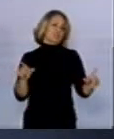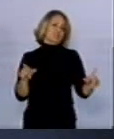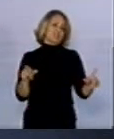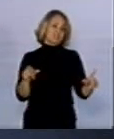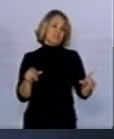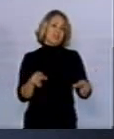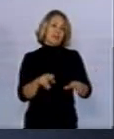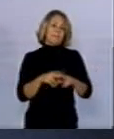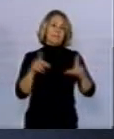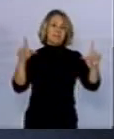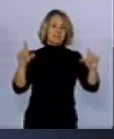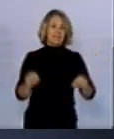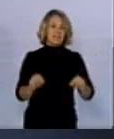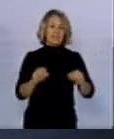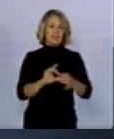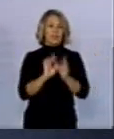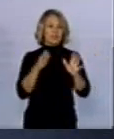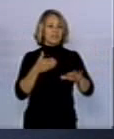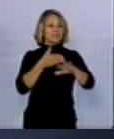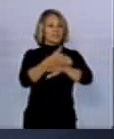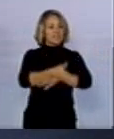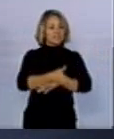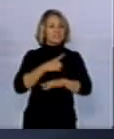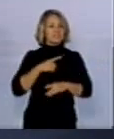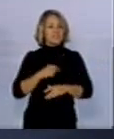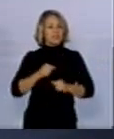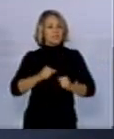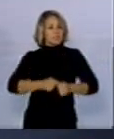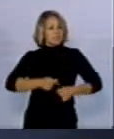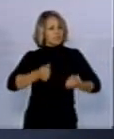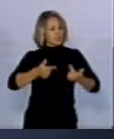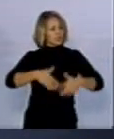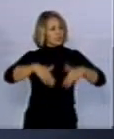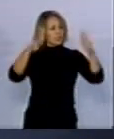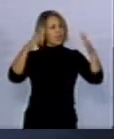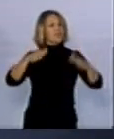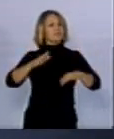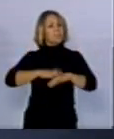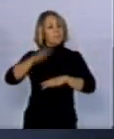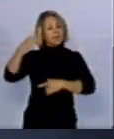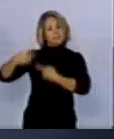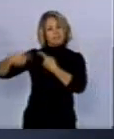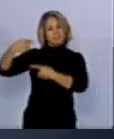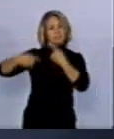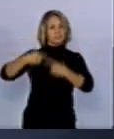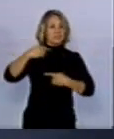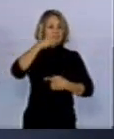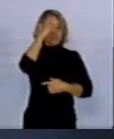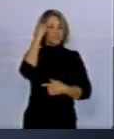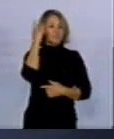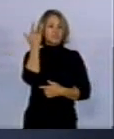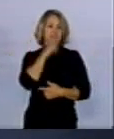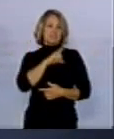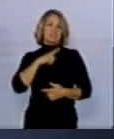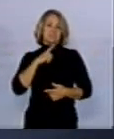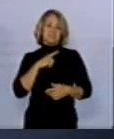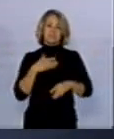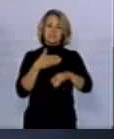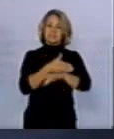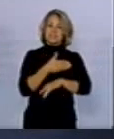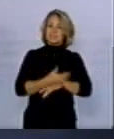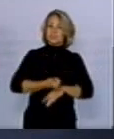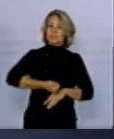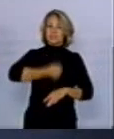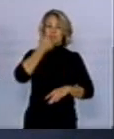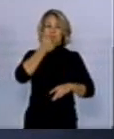em síntese, a livre entrada aumenta investimentos, aumenta a competição, os consumidores se beneficiam da maior oferta de serviços de TV